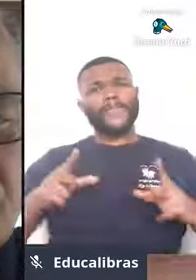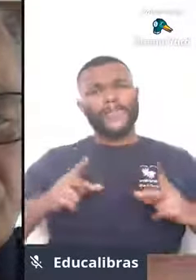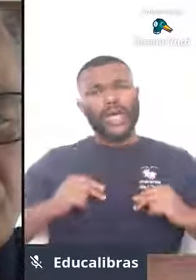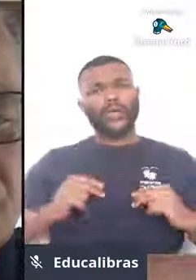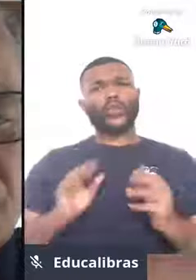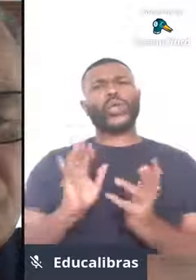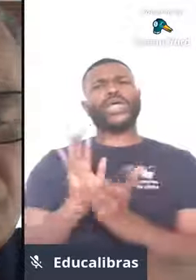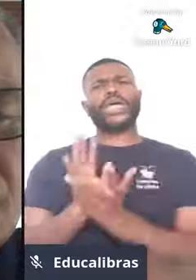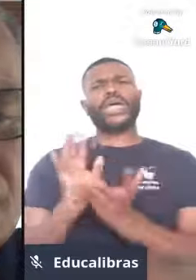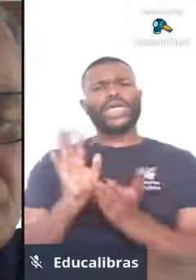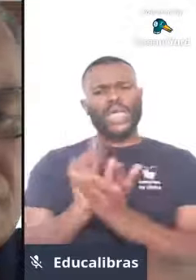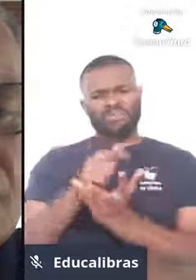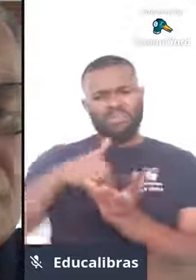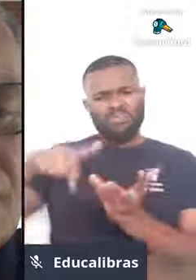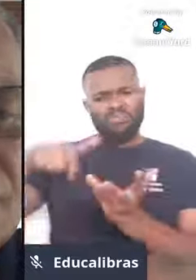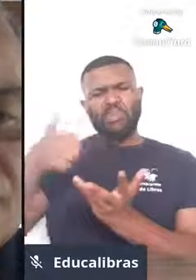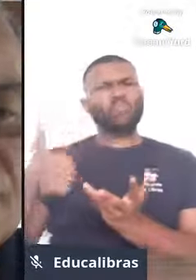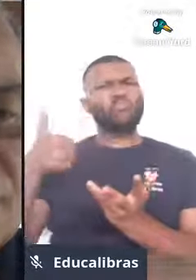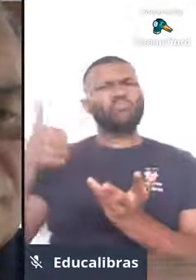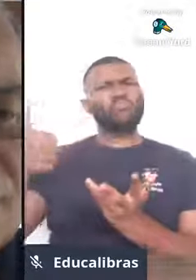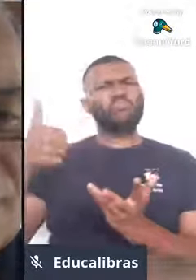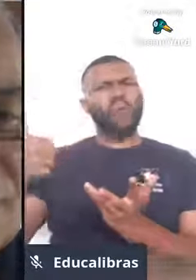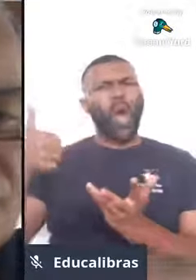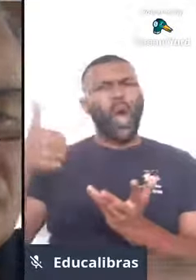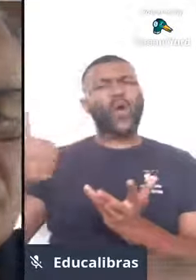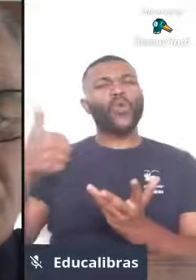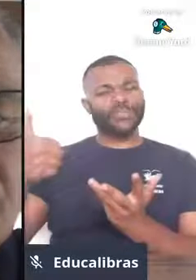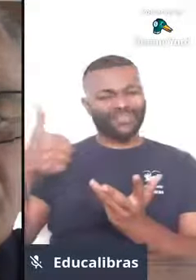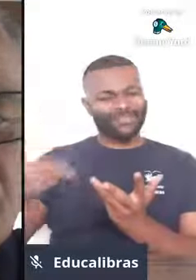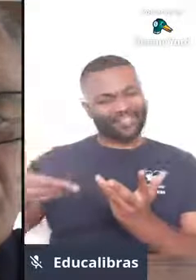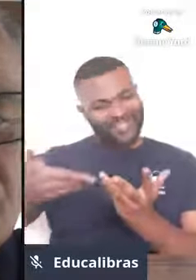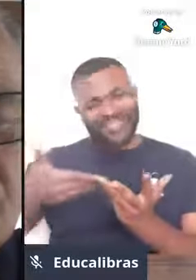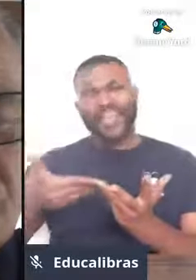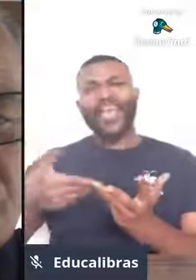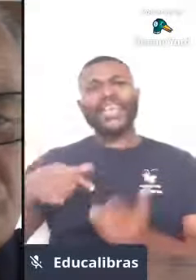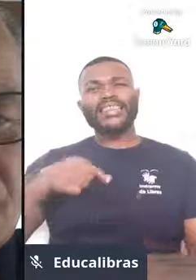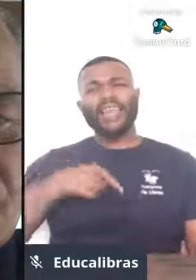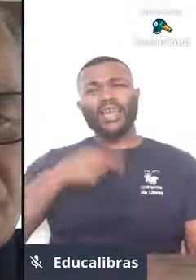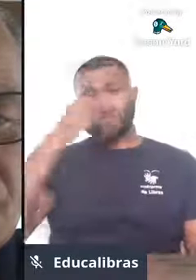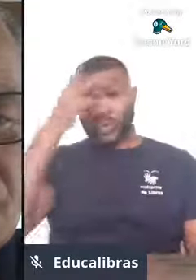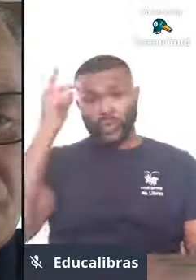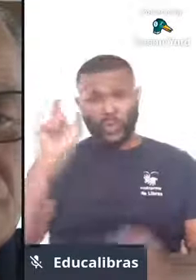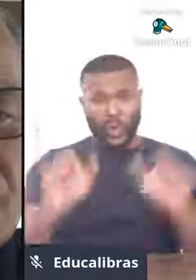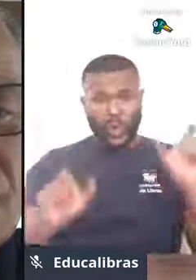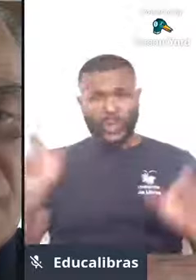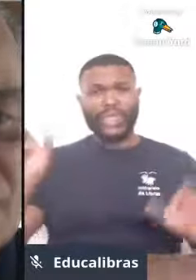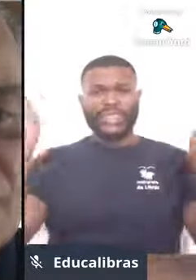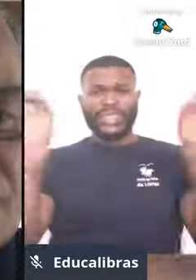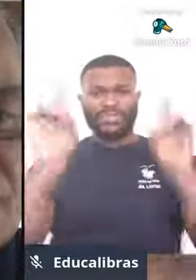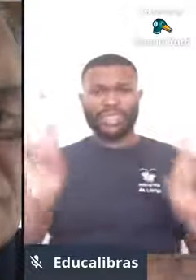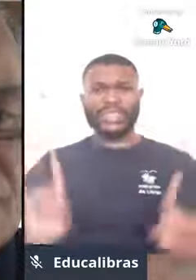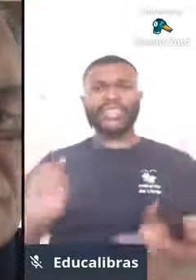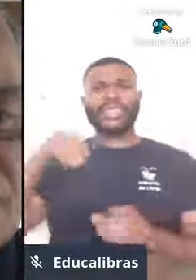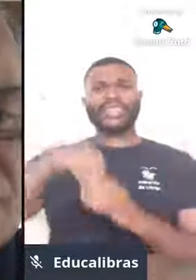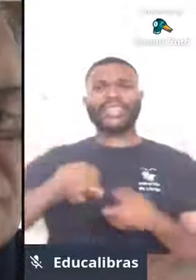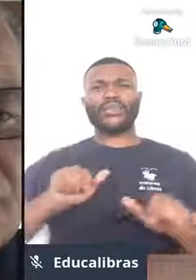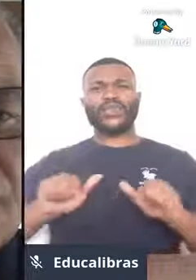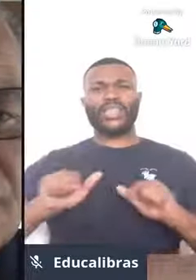equipe muito boa, né, uma equipe cheia de pessoas com deficiência. Nós temos dos